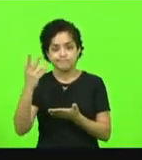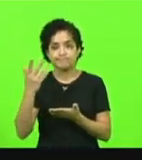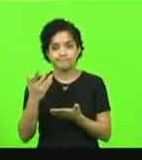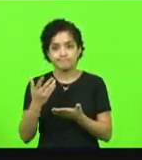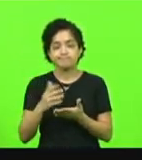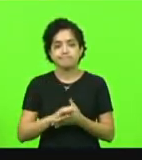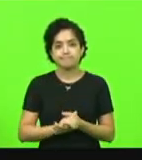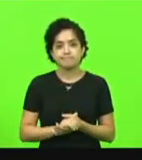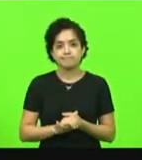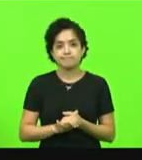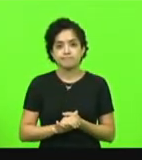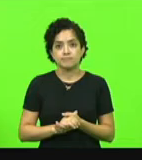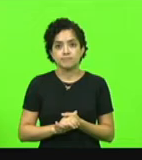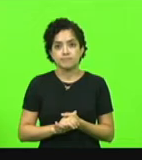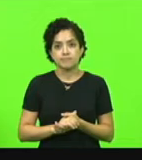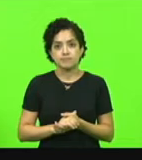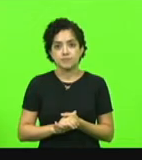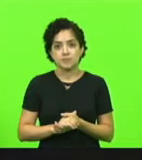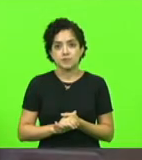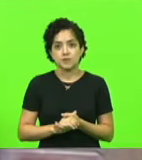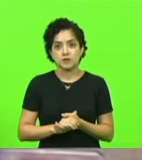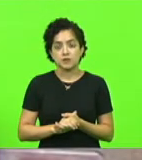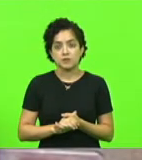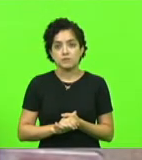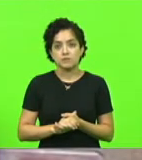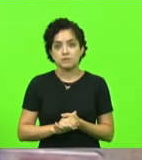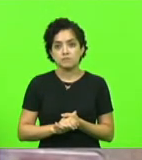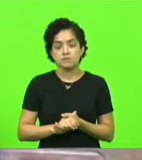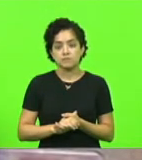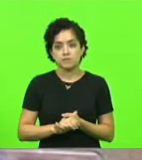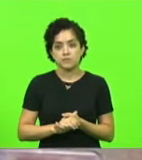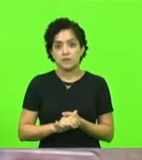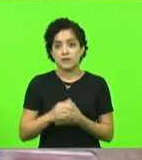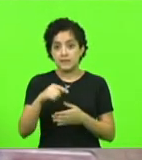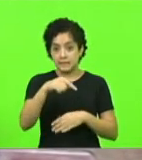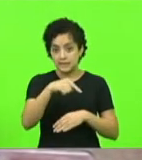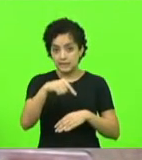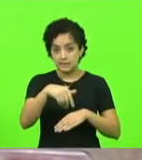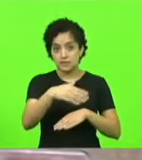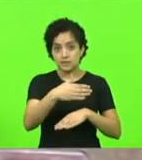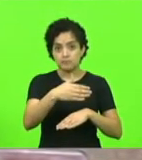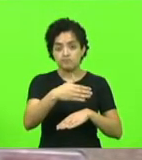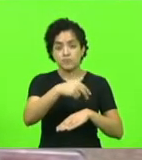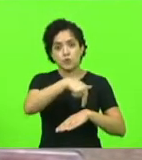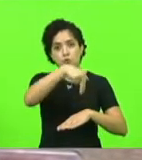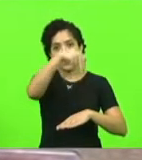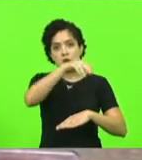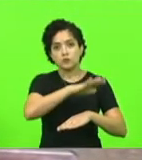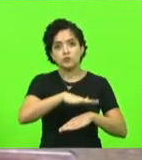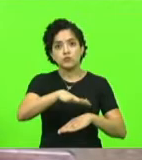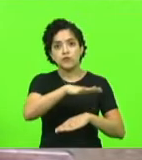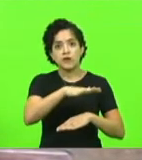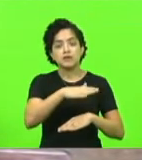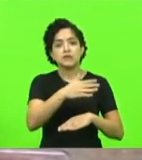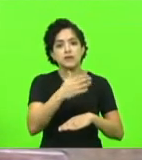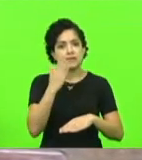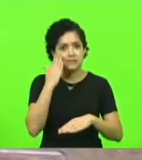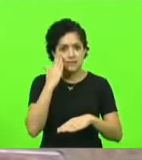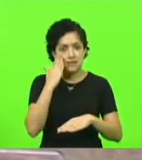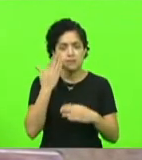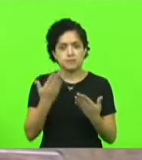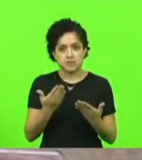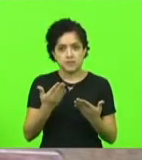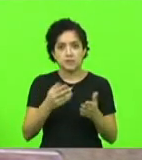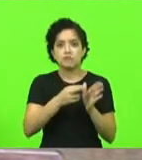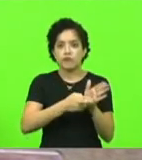ferrovias para o ferro velho, né. E no Alto Vale, o pessoal lá sabe o que eu estou falando. Nós tínhamos uma